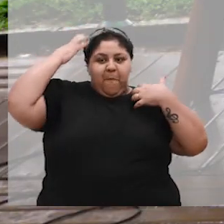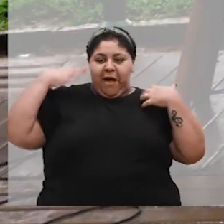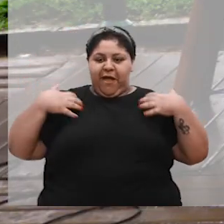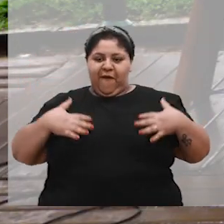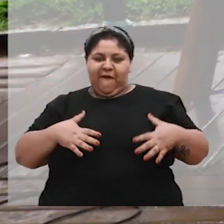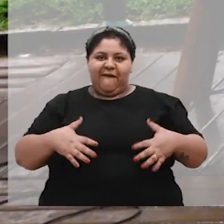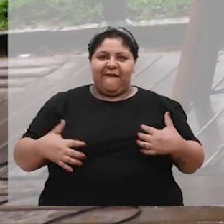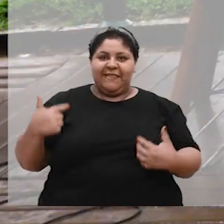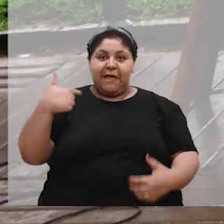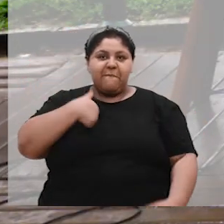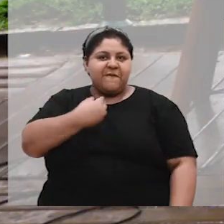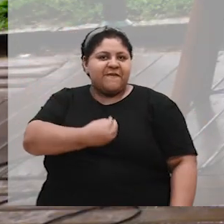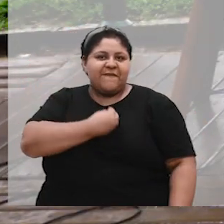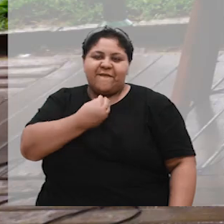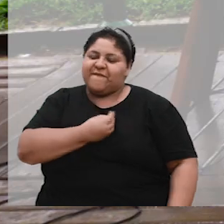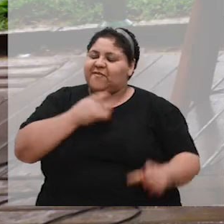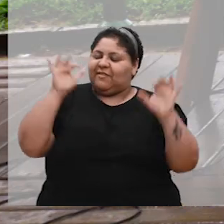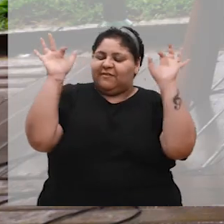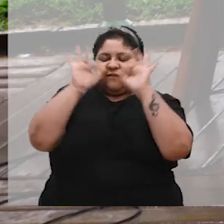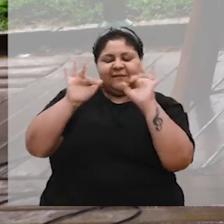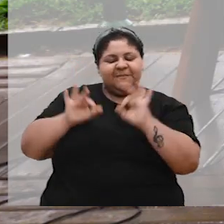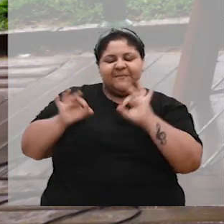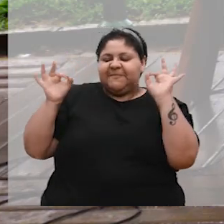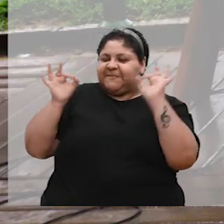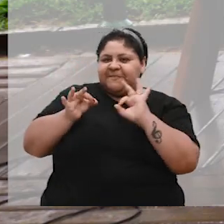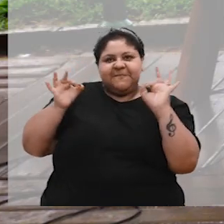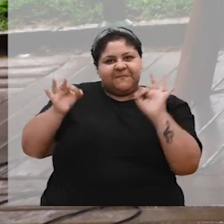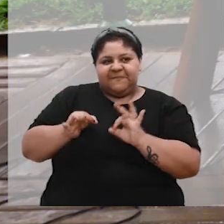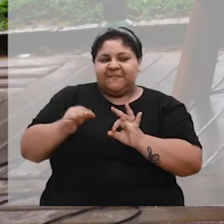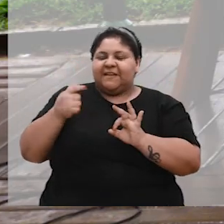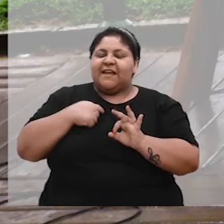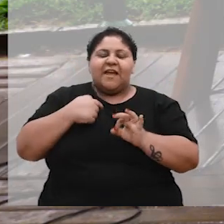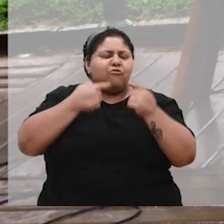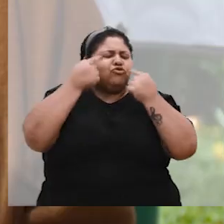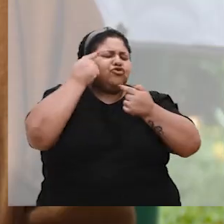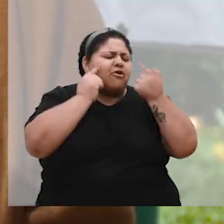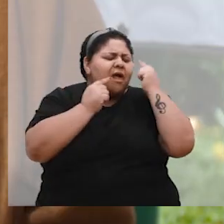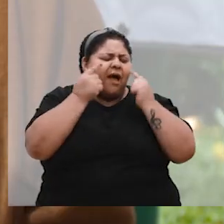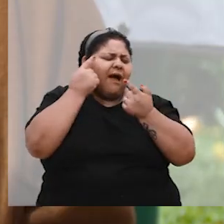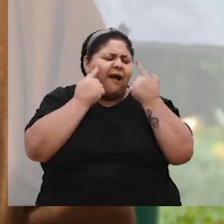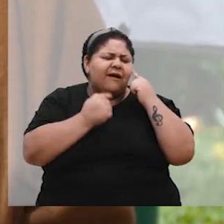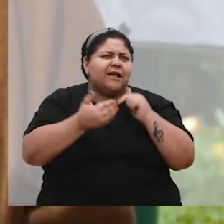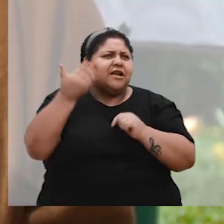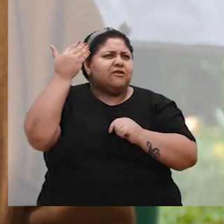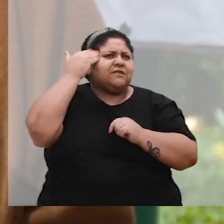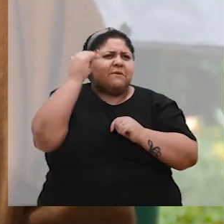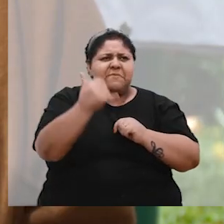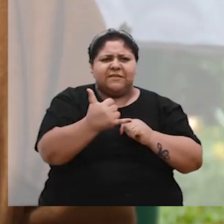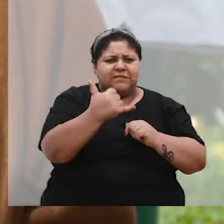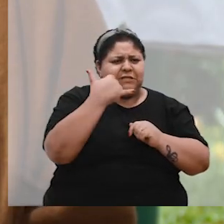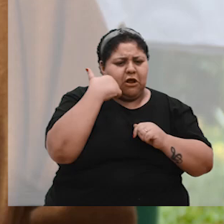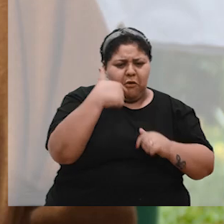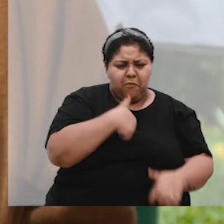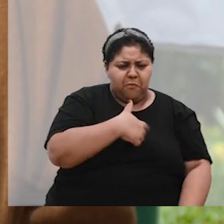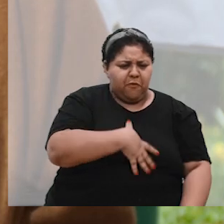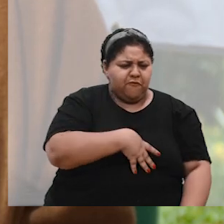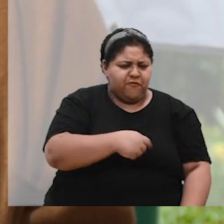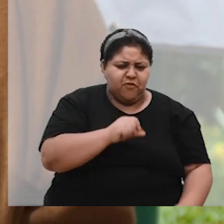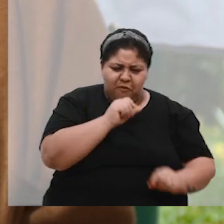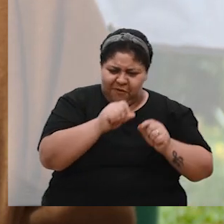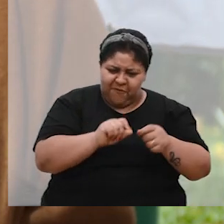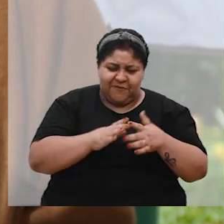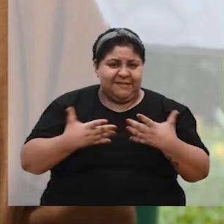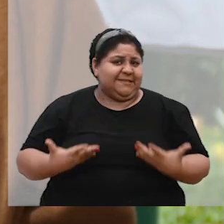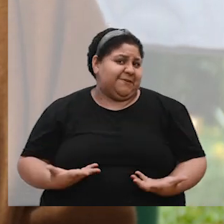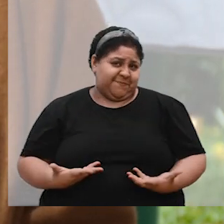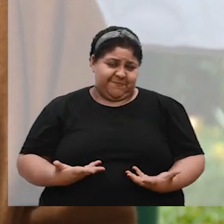vida. Foi uma alegria maravilhosa, assim. Eu chorava, eu não sabia se ligava logo para os meus filhos, o que eu